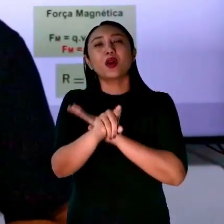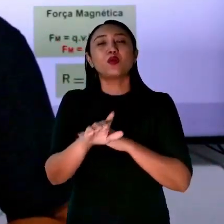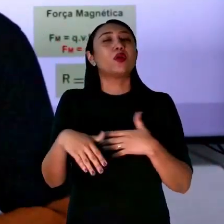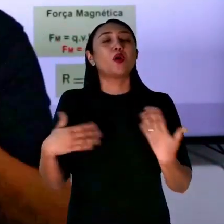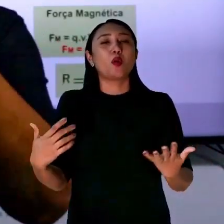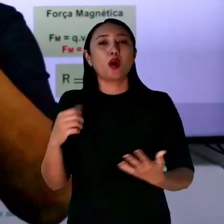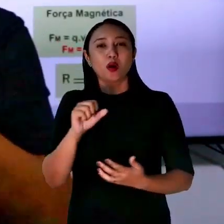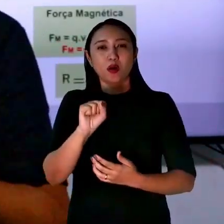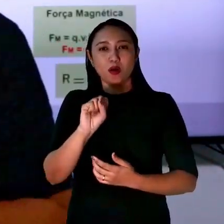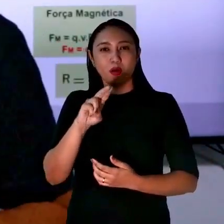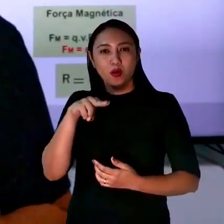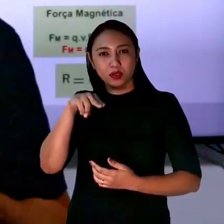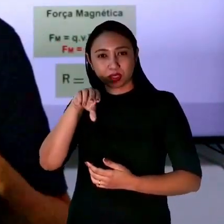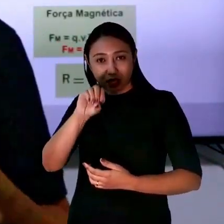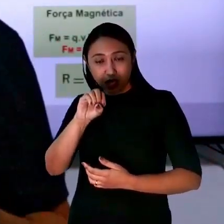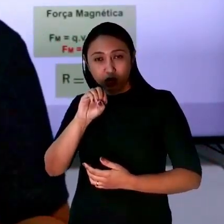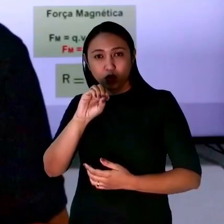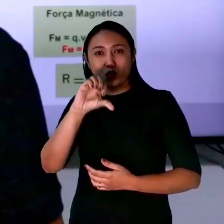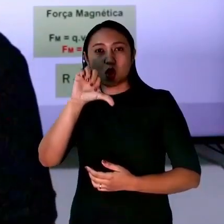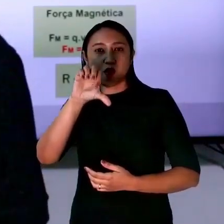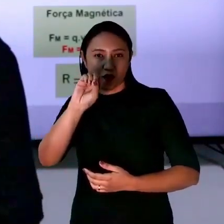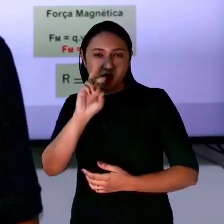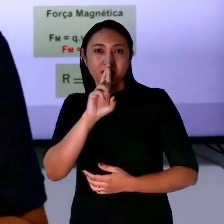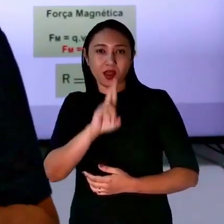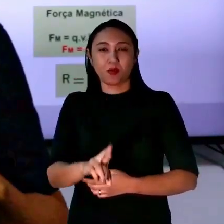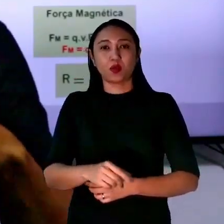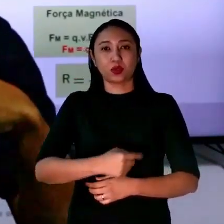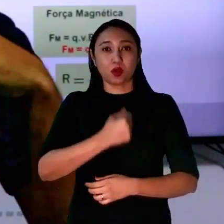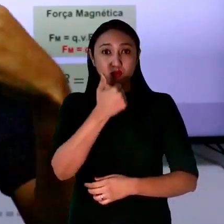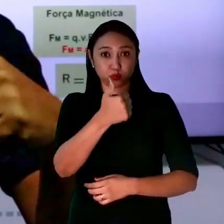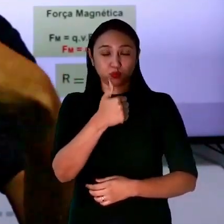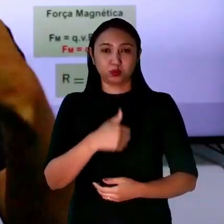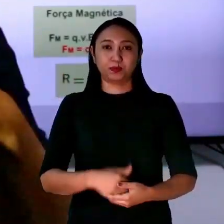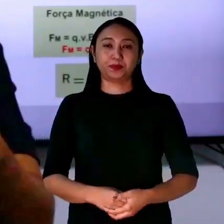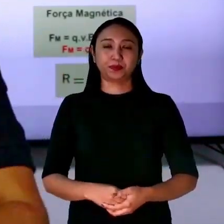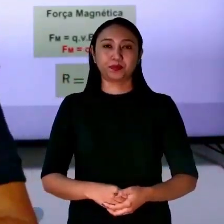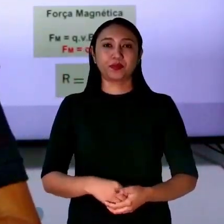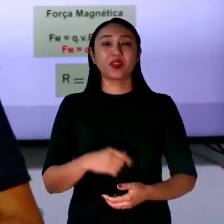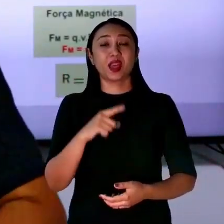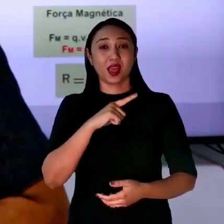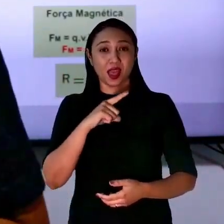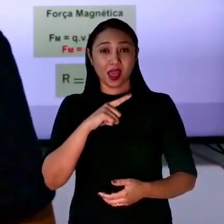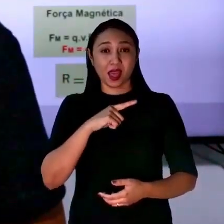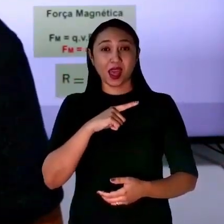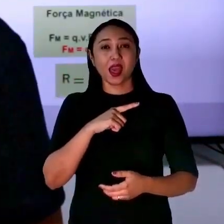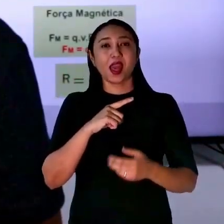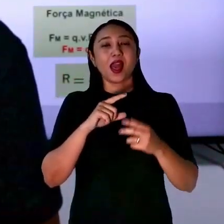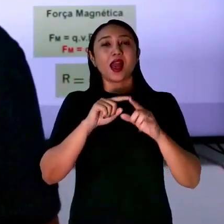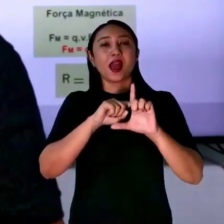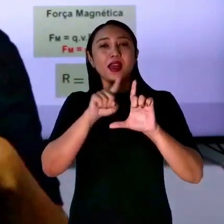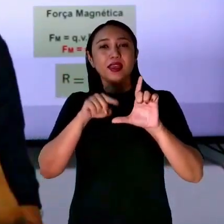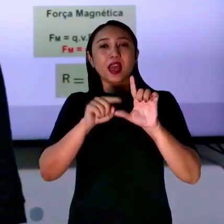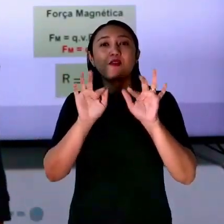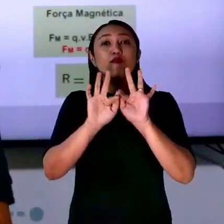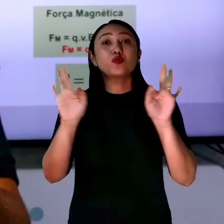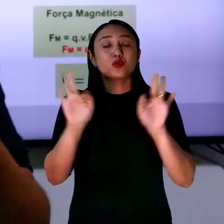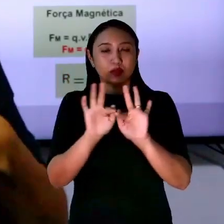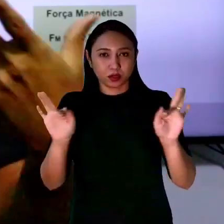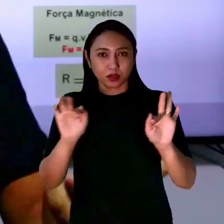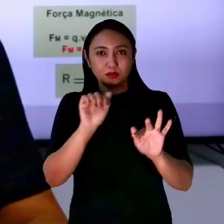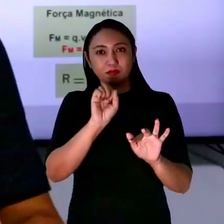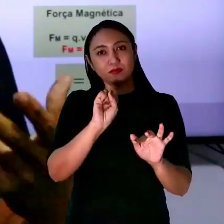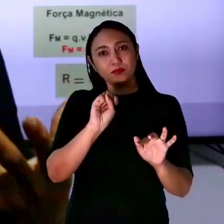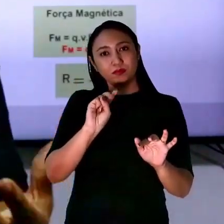galera? É 1. O seno de 90 sendo 1, é o maior valor que a função seno pode emitir. Então, por isso